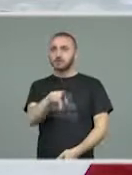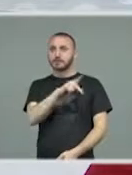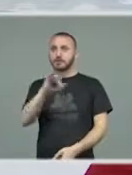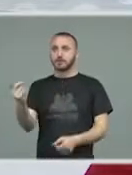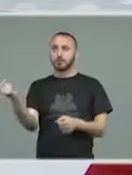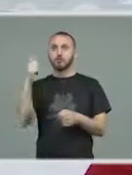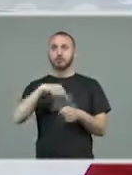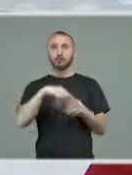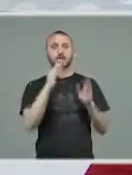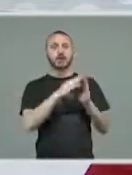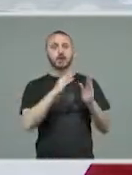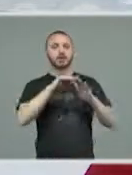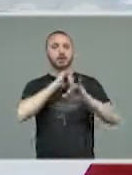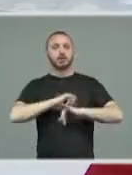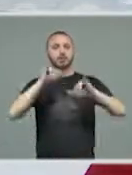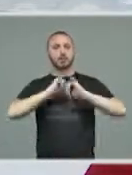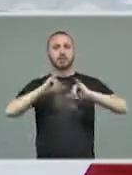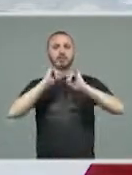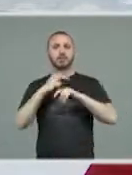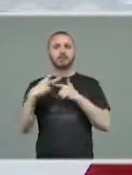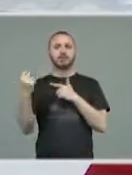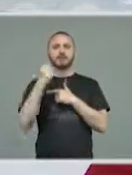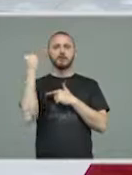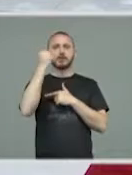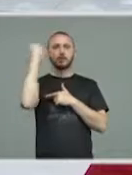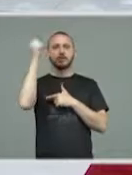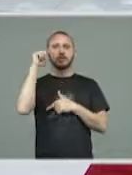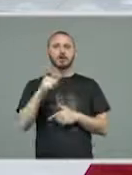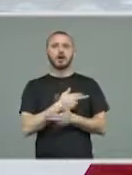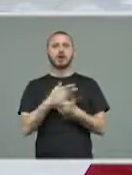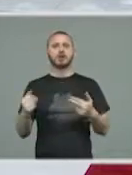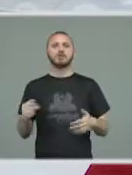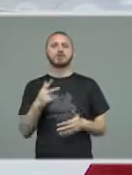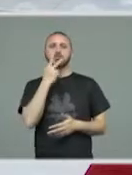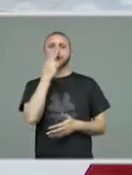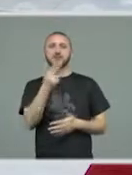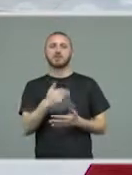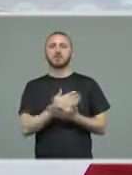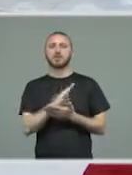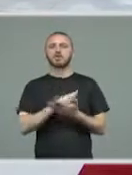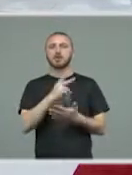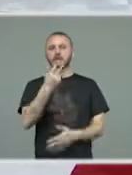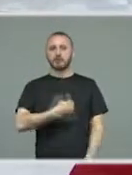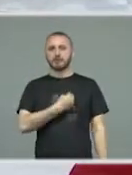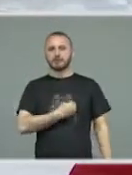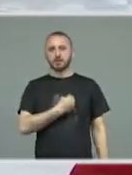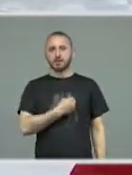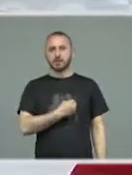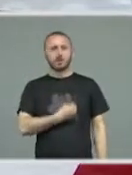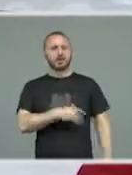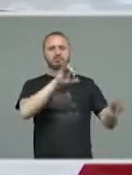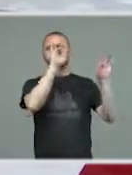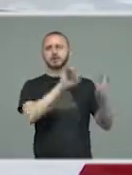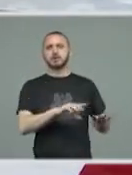voltar para casa proclamando a vitória aquilo que te incomoda. Você vai deixar nesse santuário e